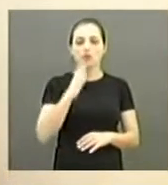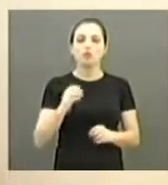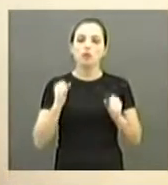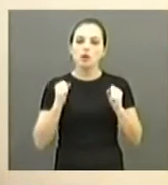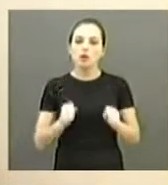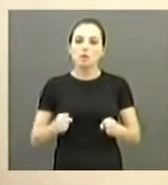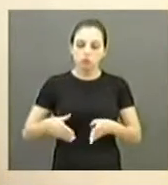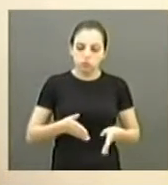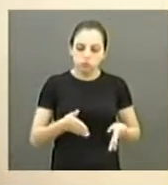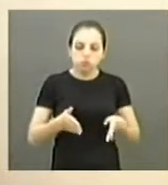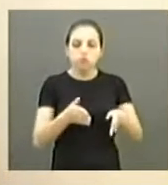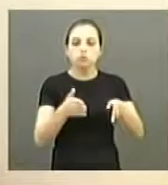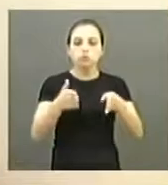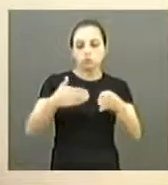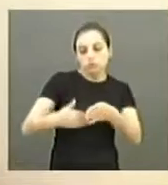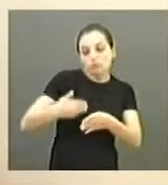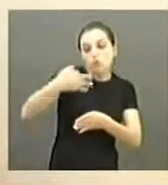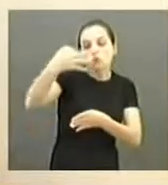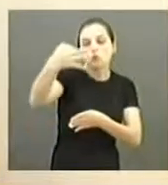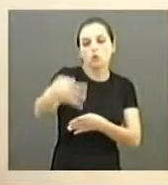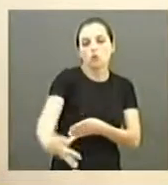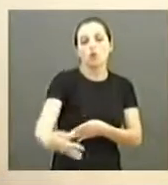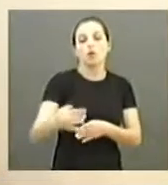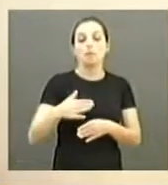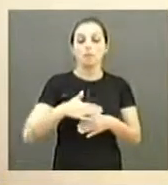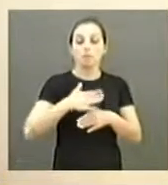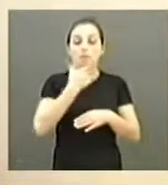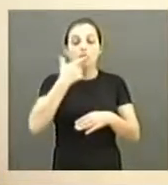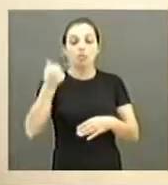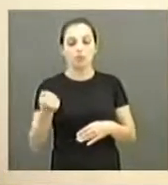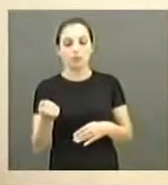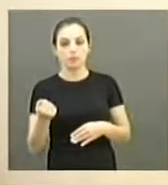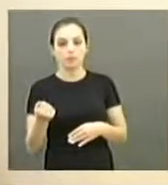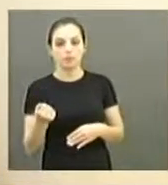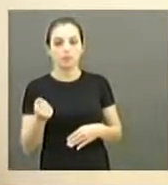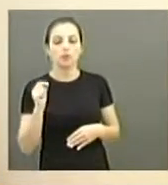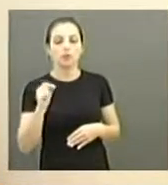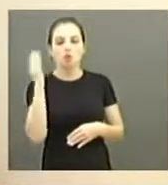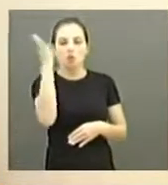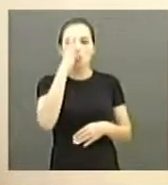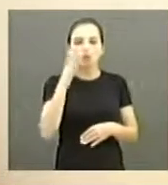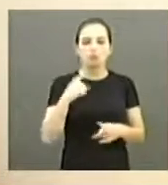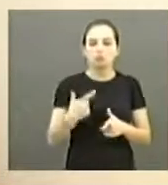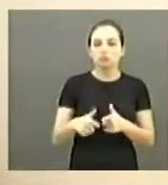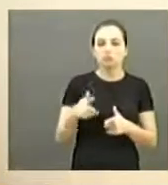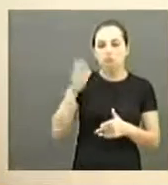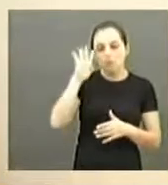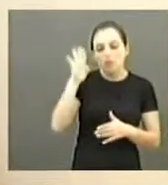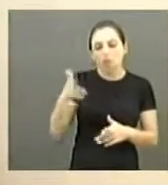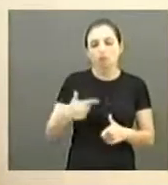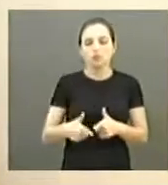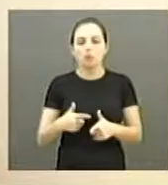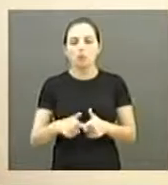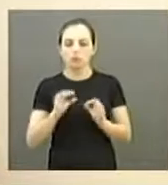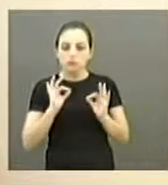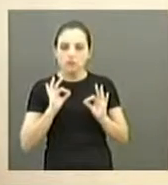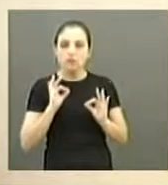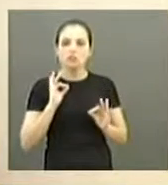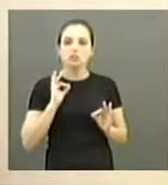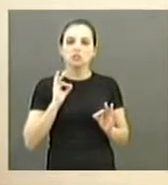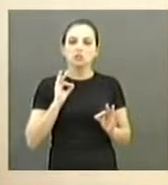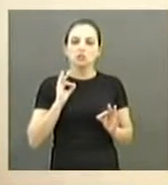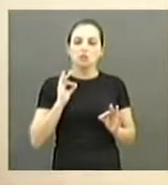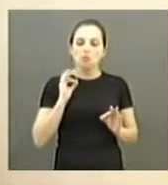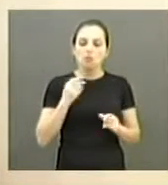fazer um caminho daqui para frente mais sustentável. O Brasil já resolveu problemas sérios, acabou com a ditadura, acabou